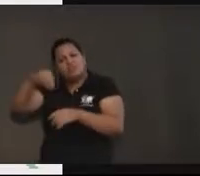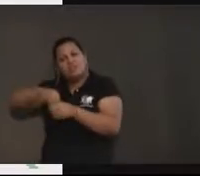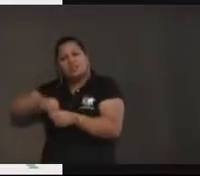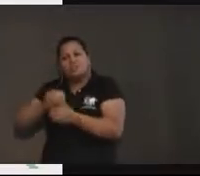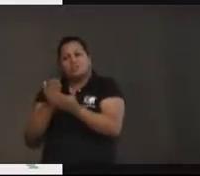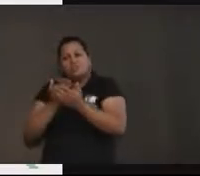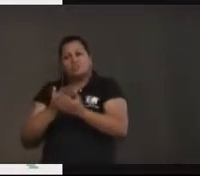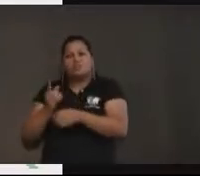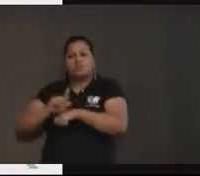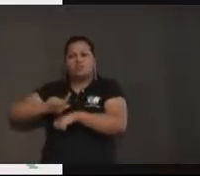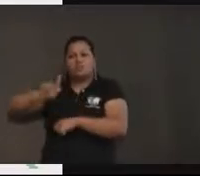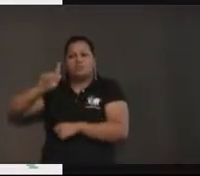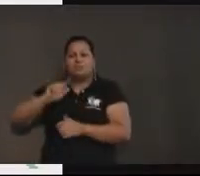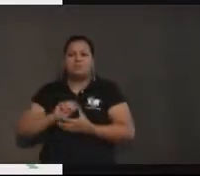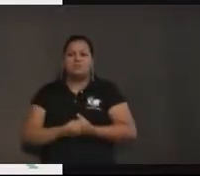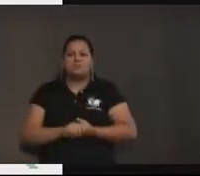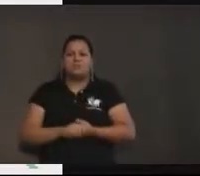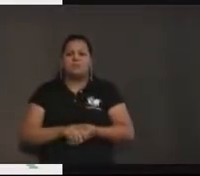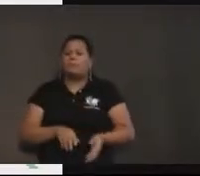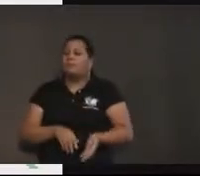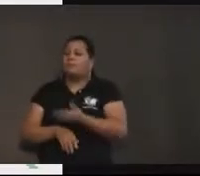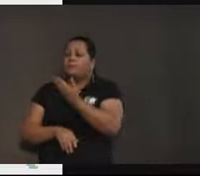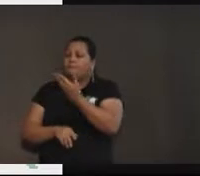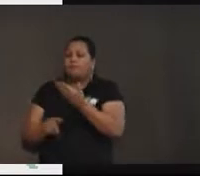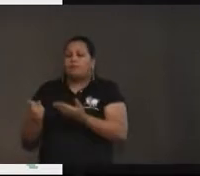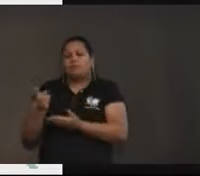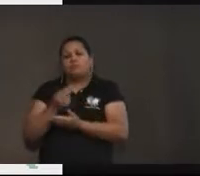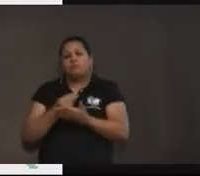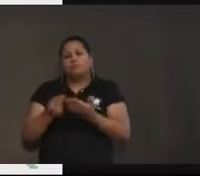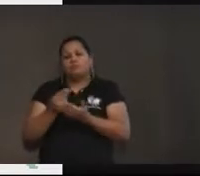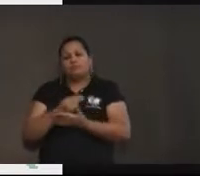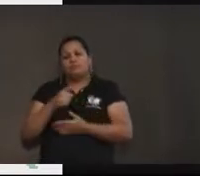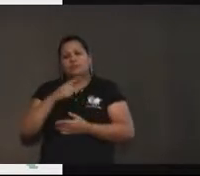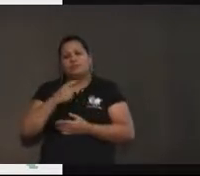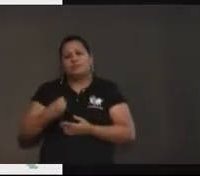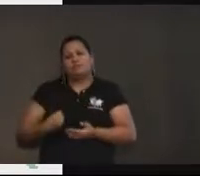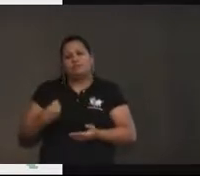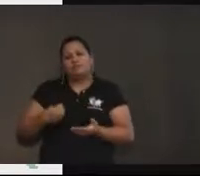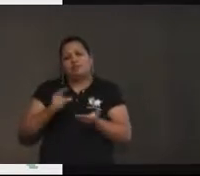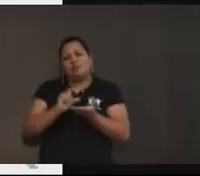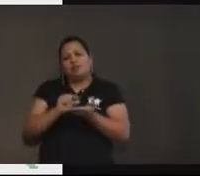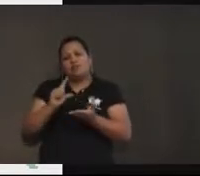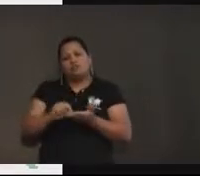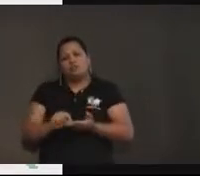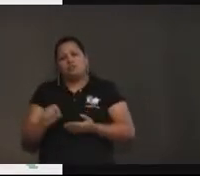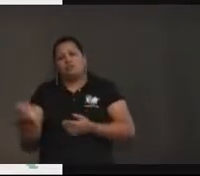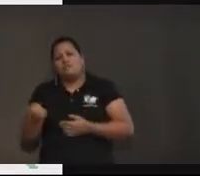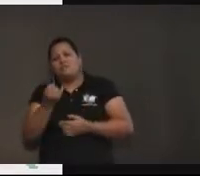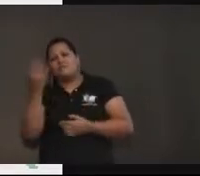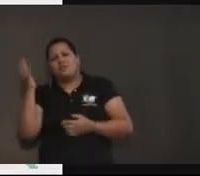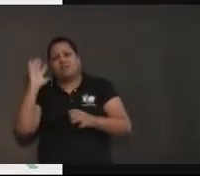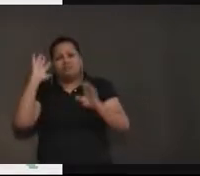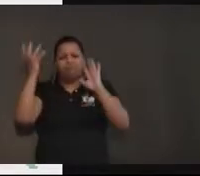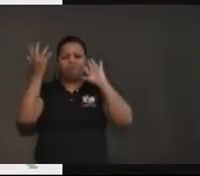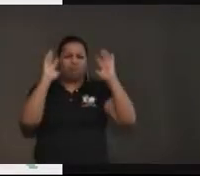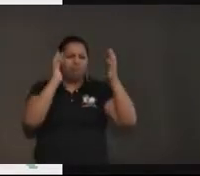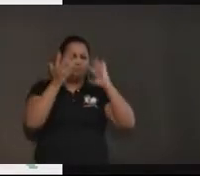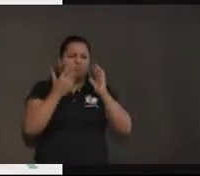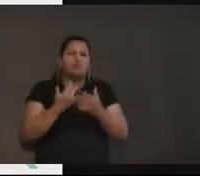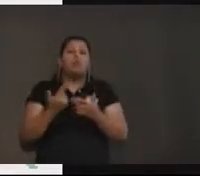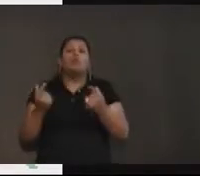E essas são algumas figurinhas que estão Nesse artigo que são várias soluções para o problema de uma equação